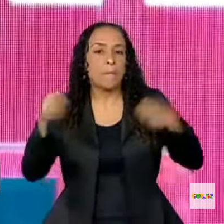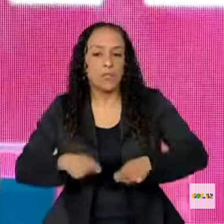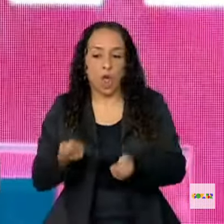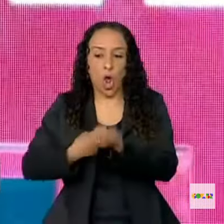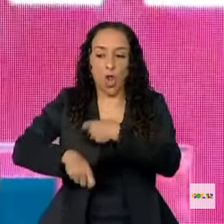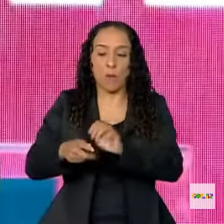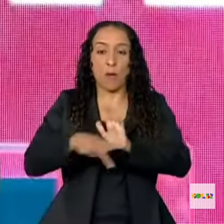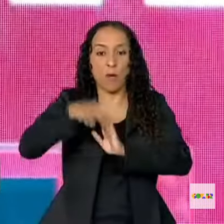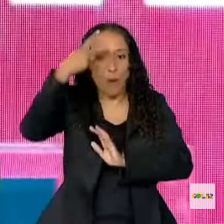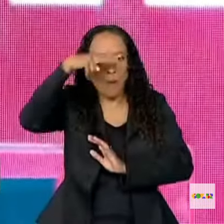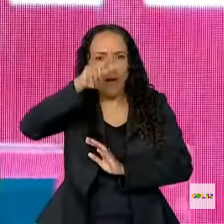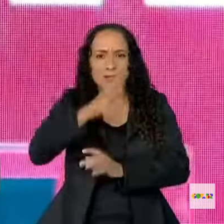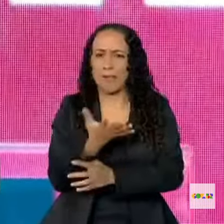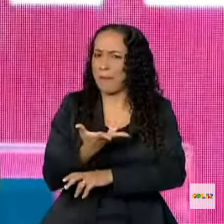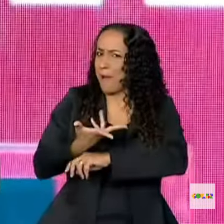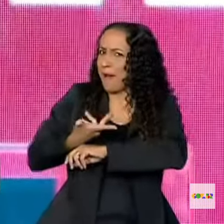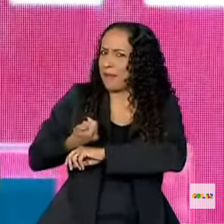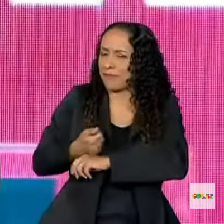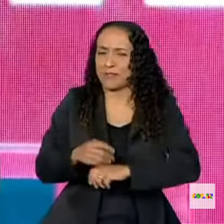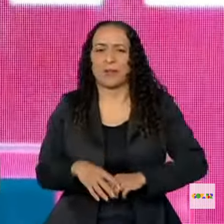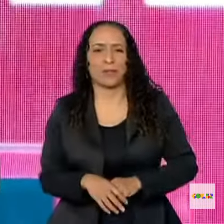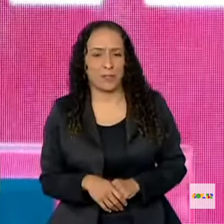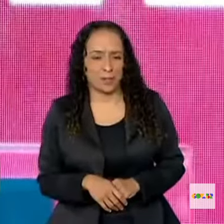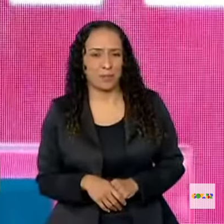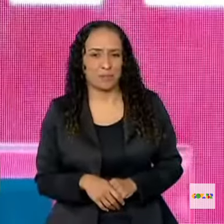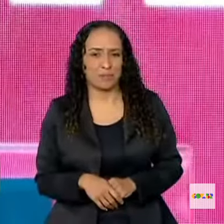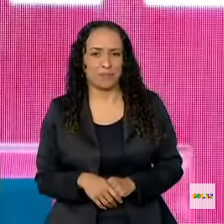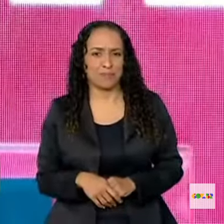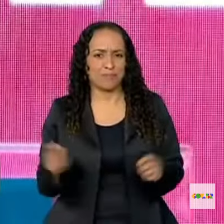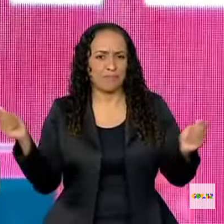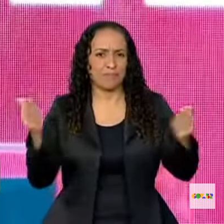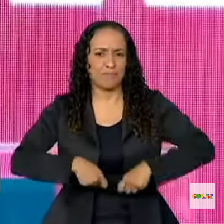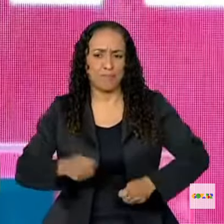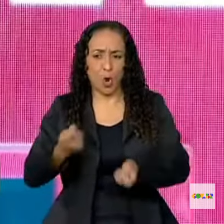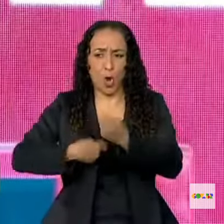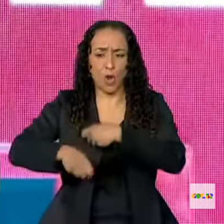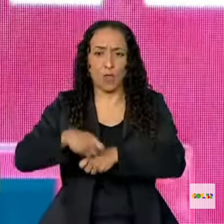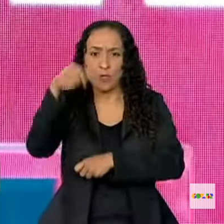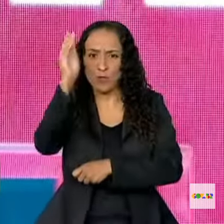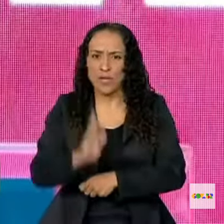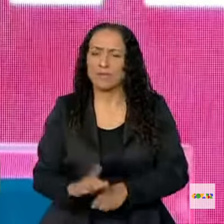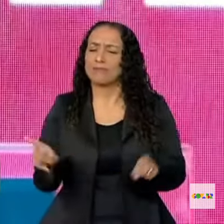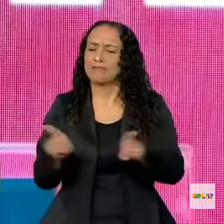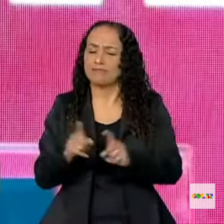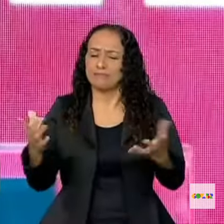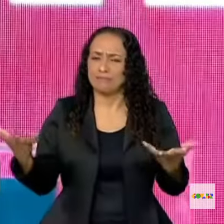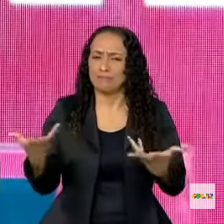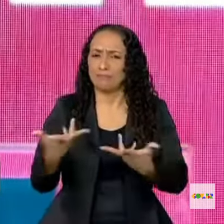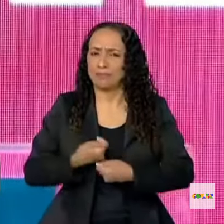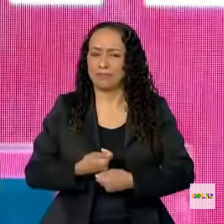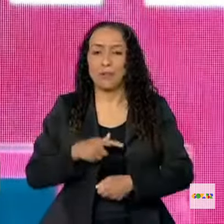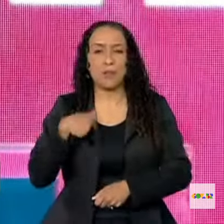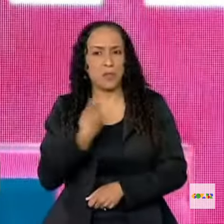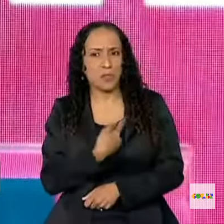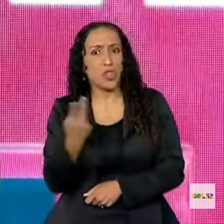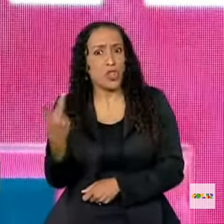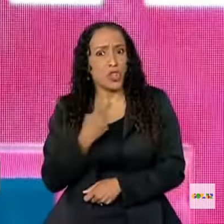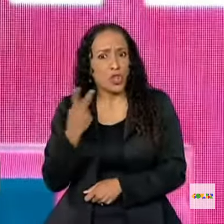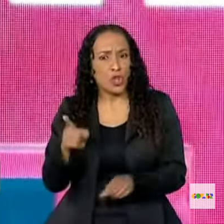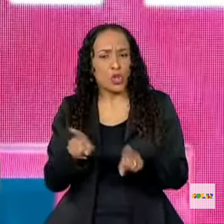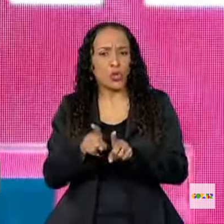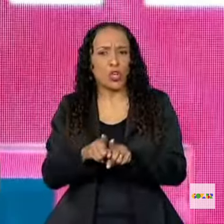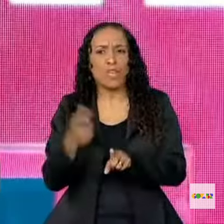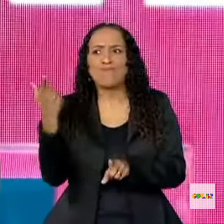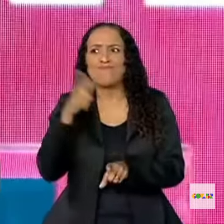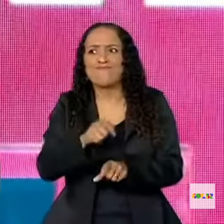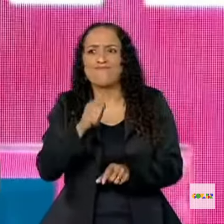religioso extraordinário o potencial da economia brasileira É extraordinário eu acho que nós ainda não